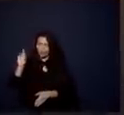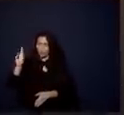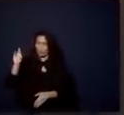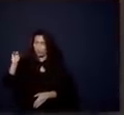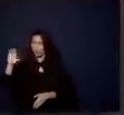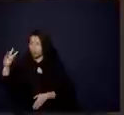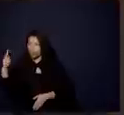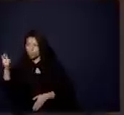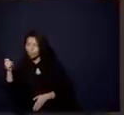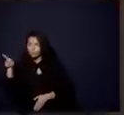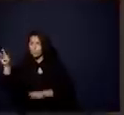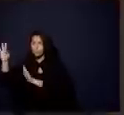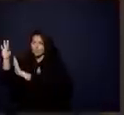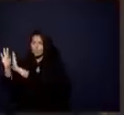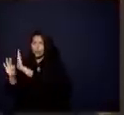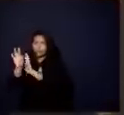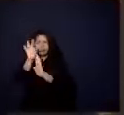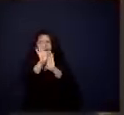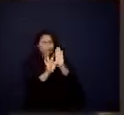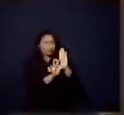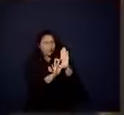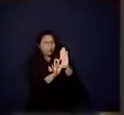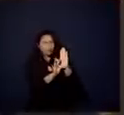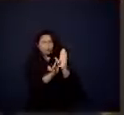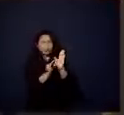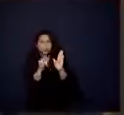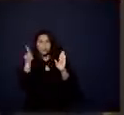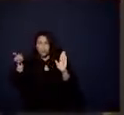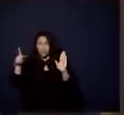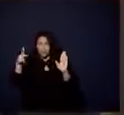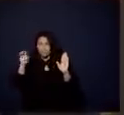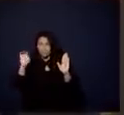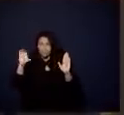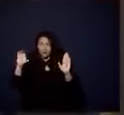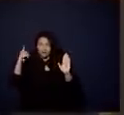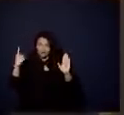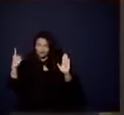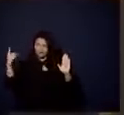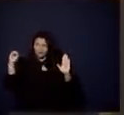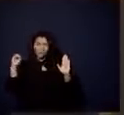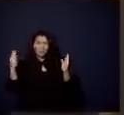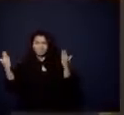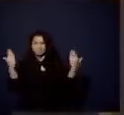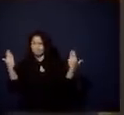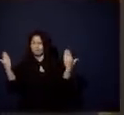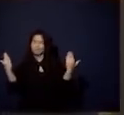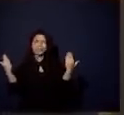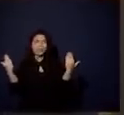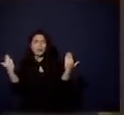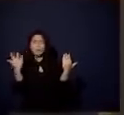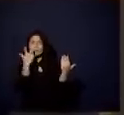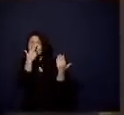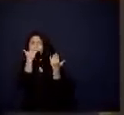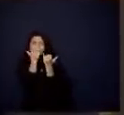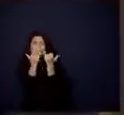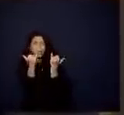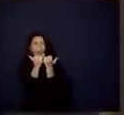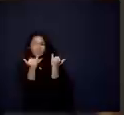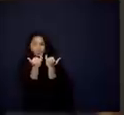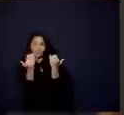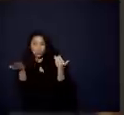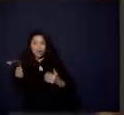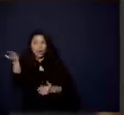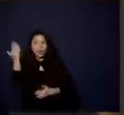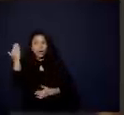hoje os dois textos se aproximam muito mais do que ele se aproximavam no começo quando